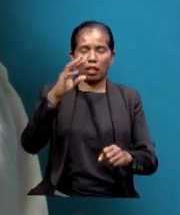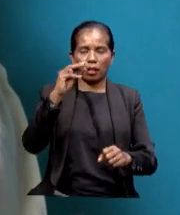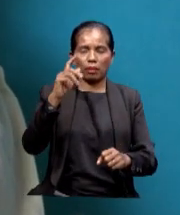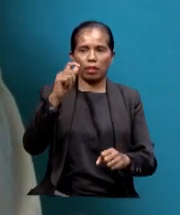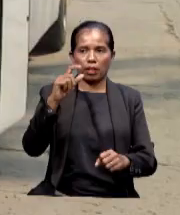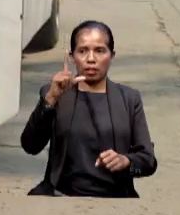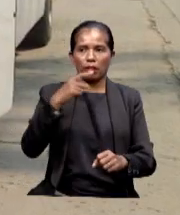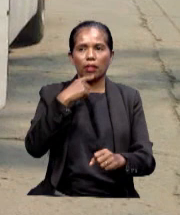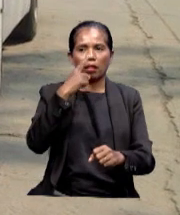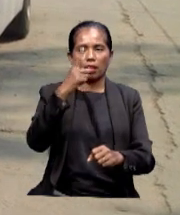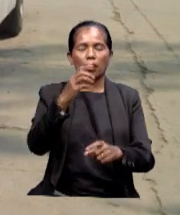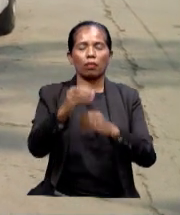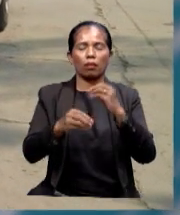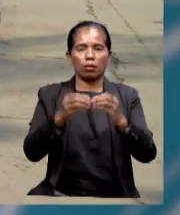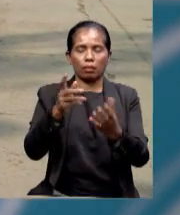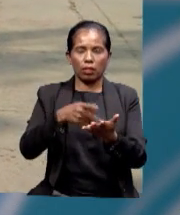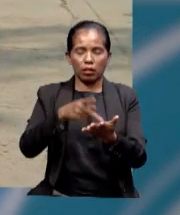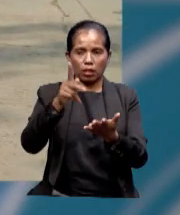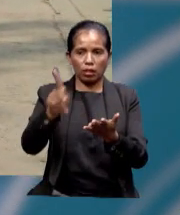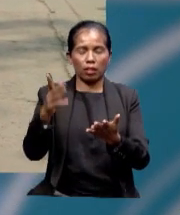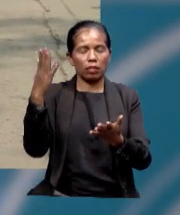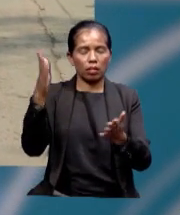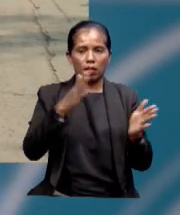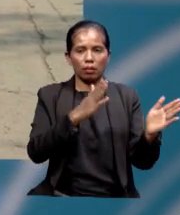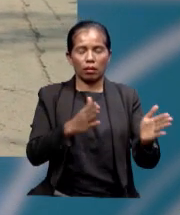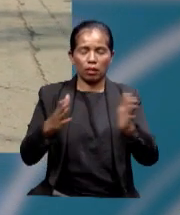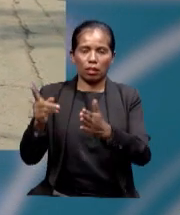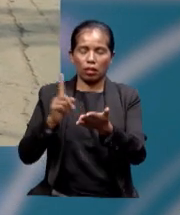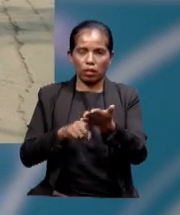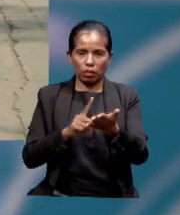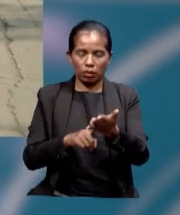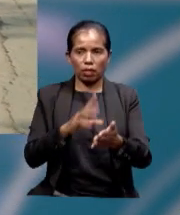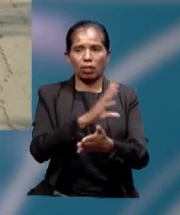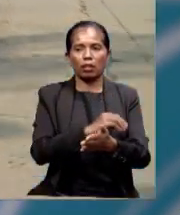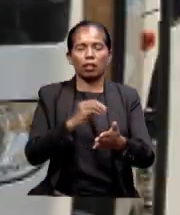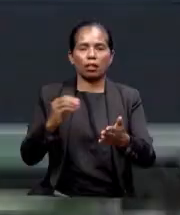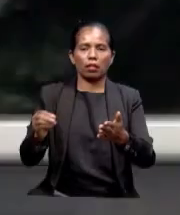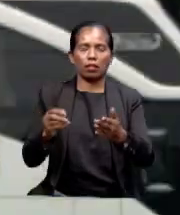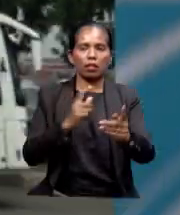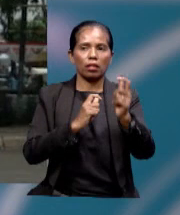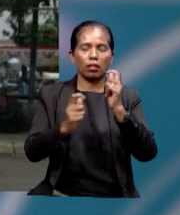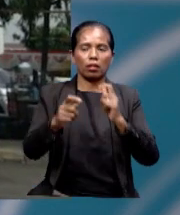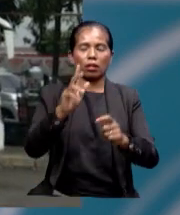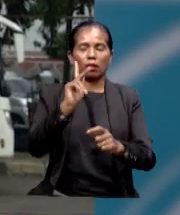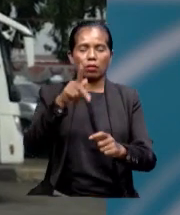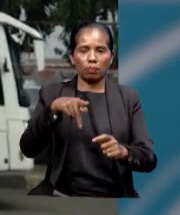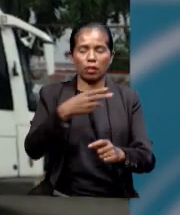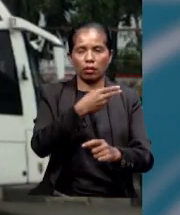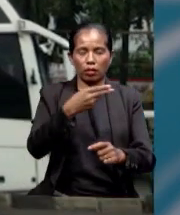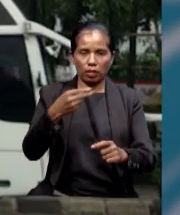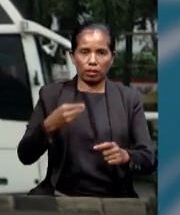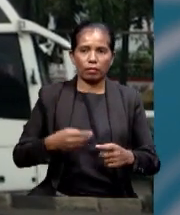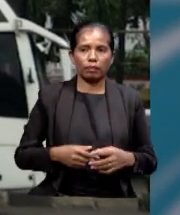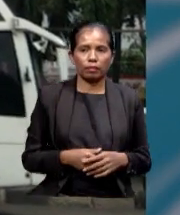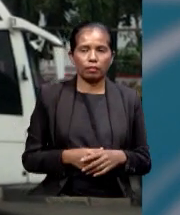explica quando a taxa terminal se ia processo de discussão nyalaran entre terminal Kupang Indonésia no